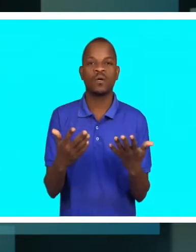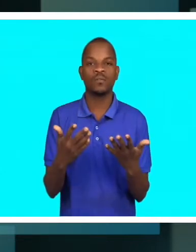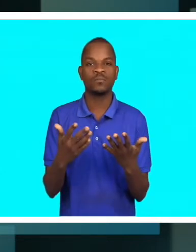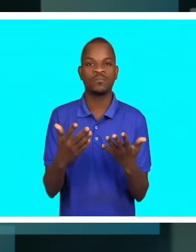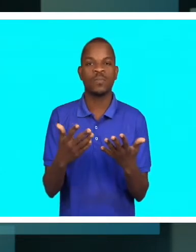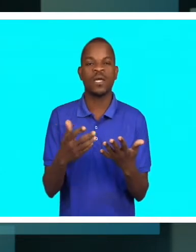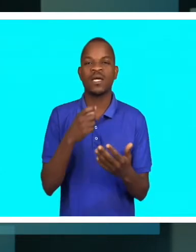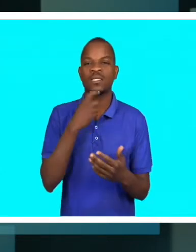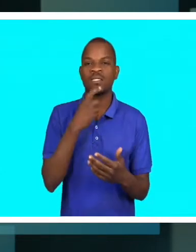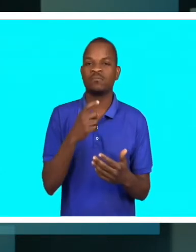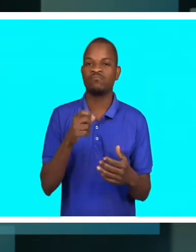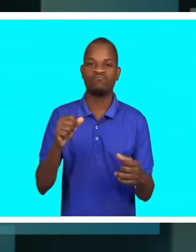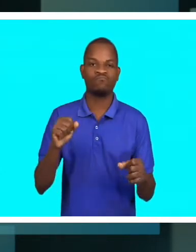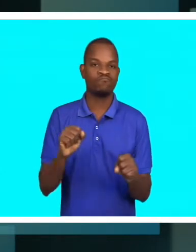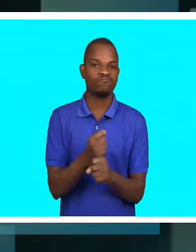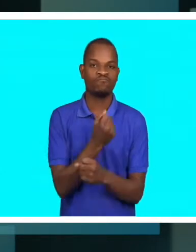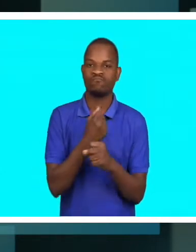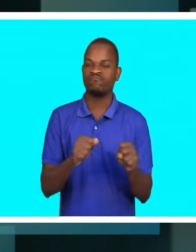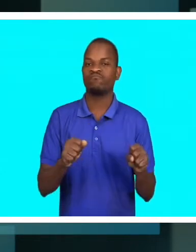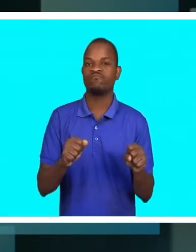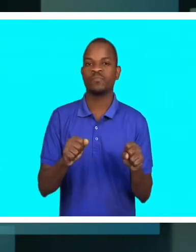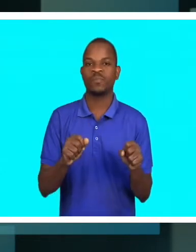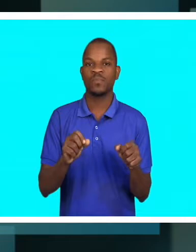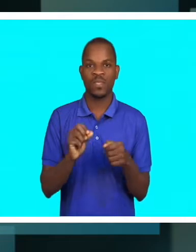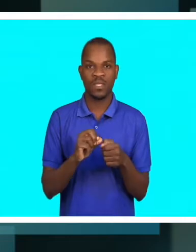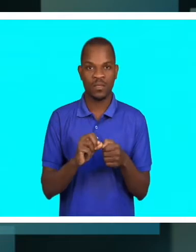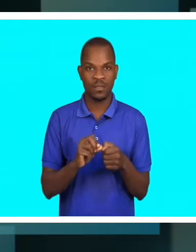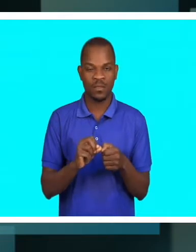do indiferimento do pedido de exceção.